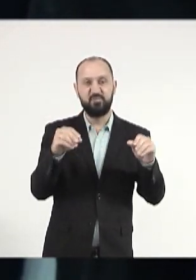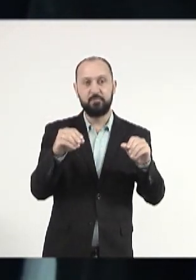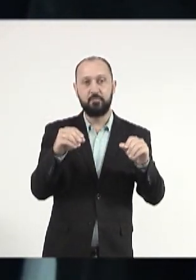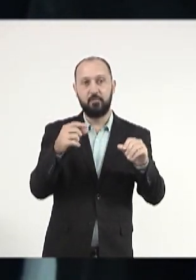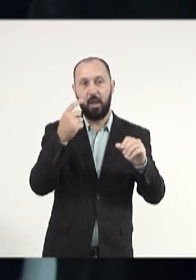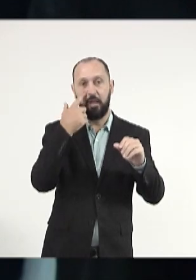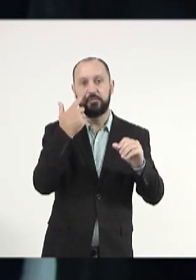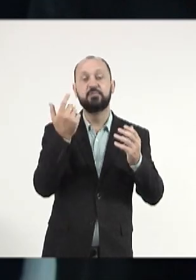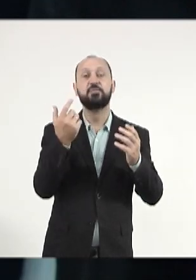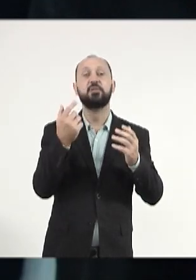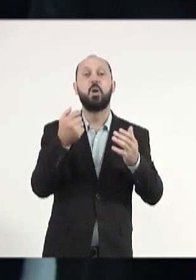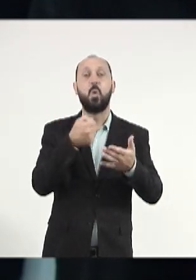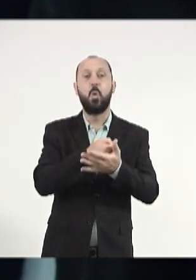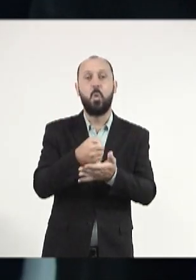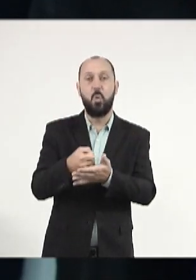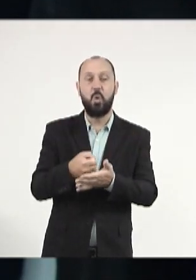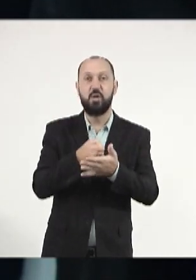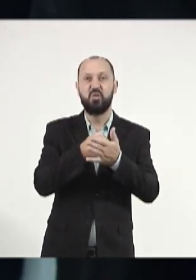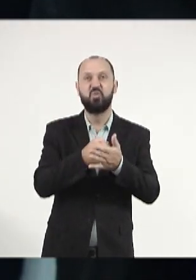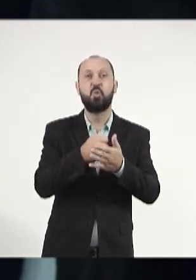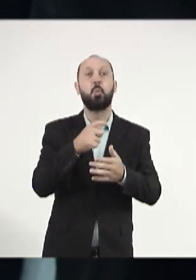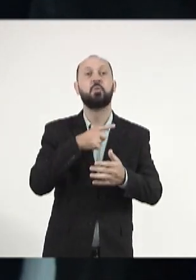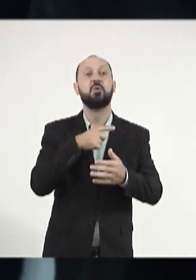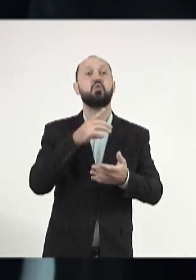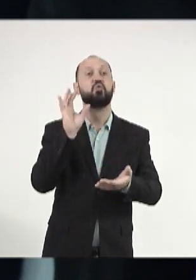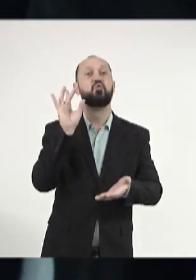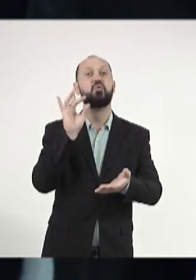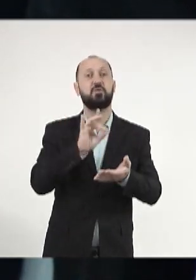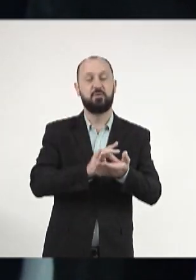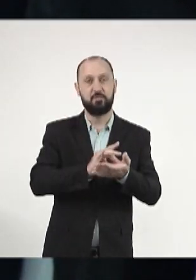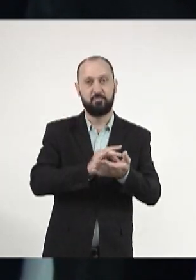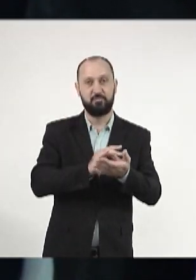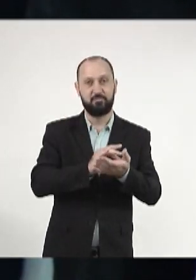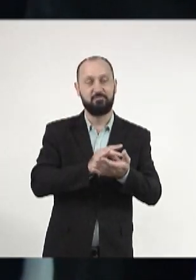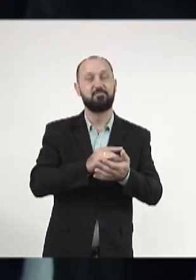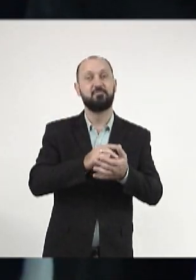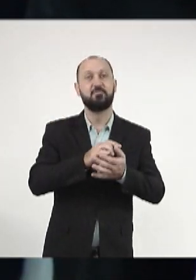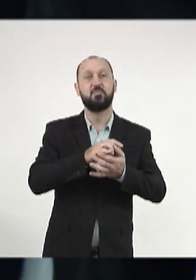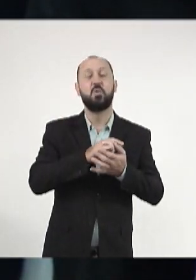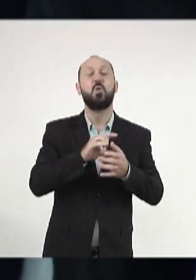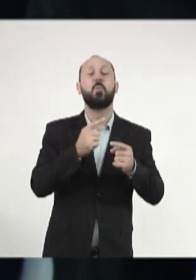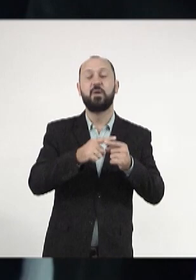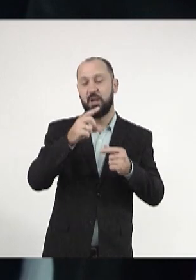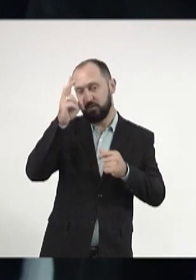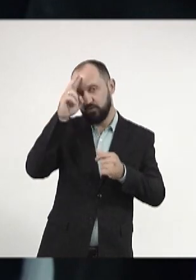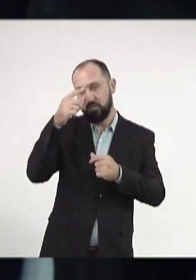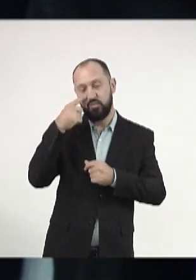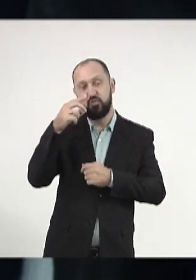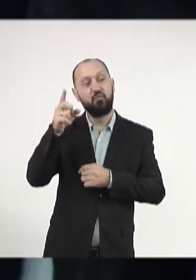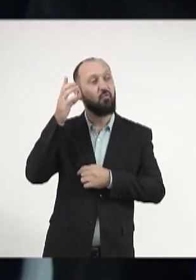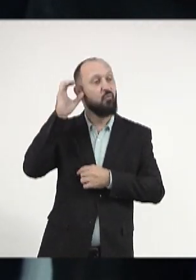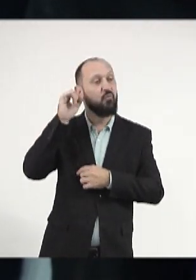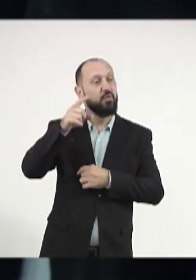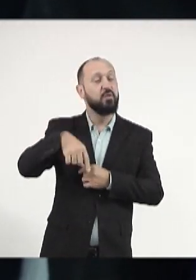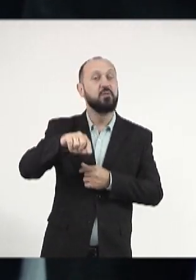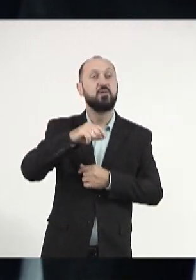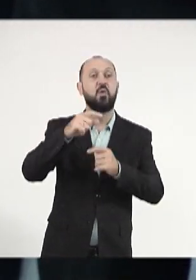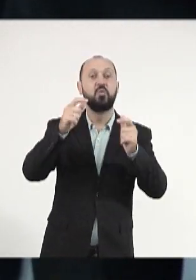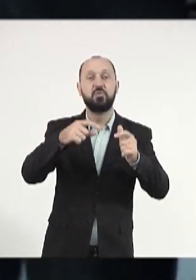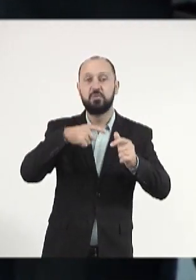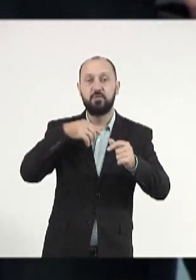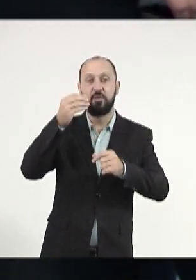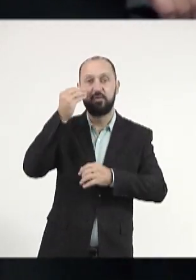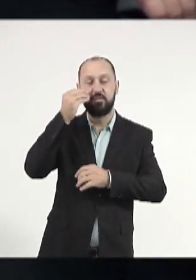ser indenizado e garantir realmente que isso seja efetivado, porque as histórias que a gente escuta por aqui é que onde